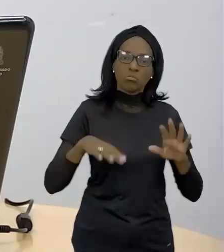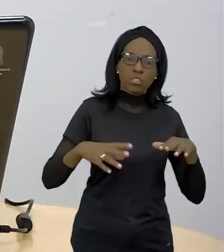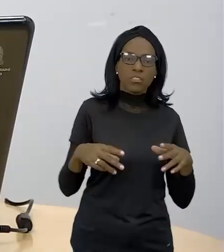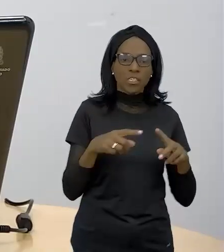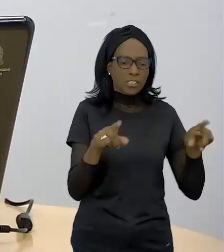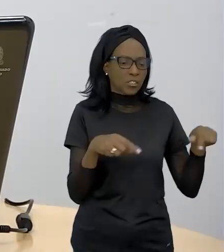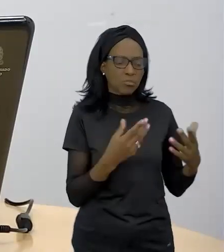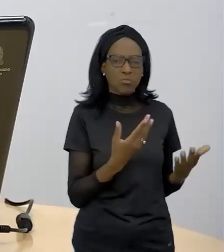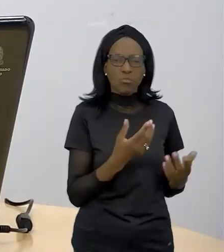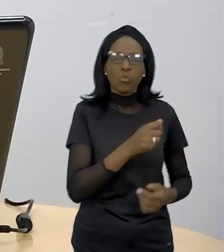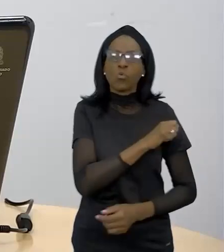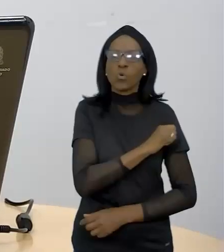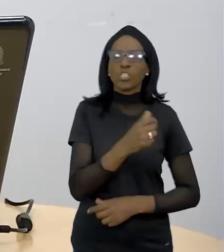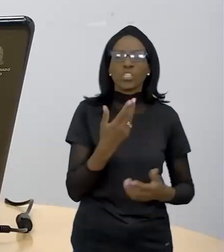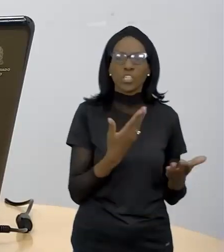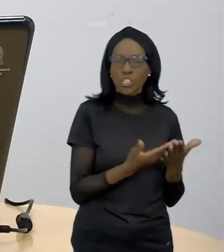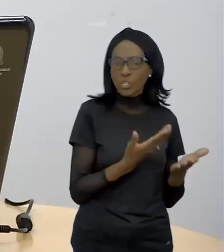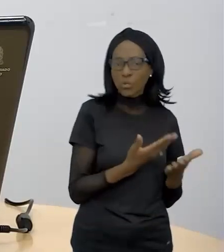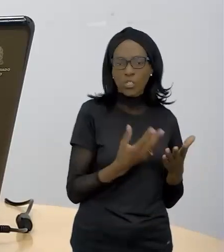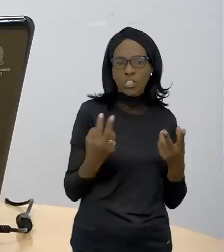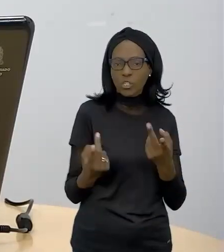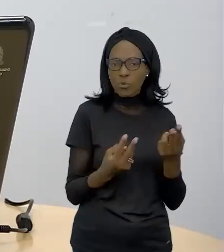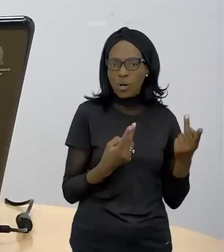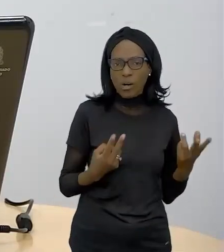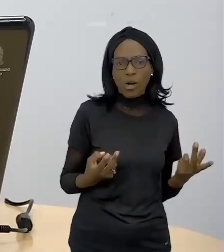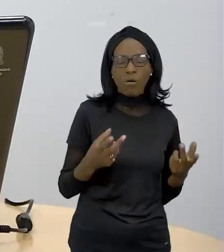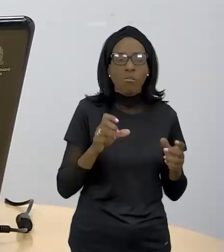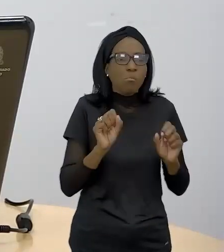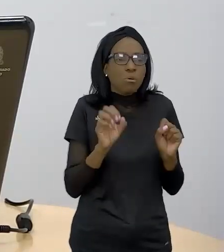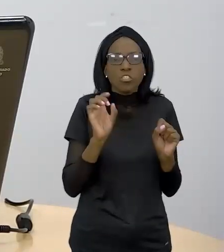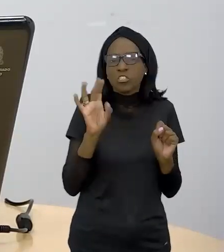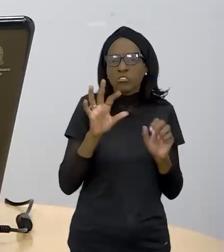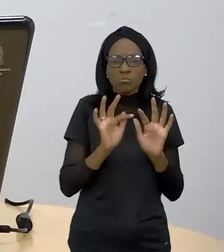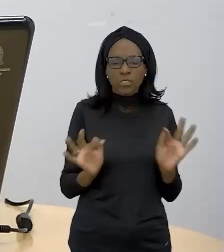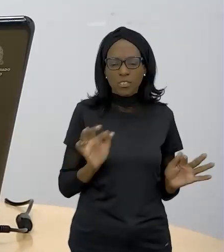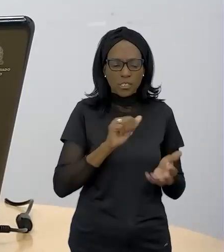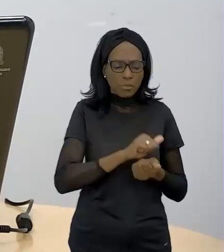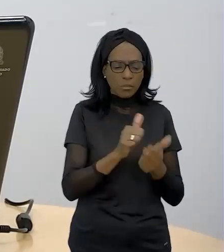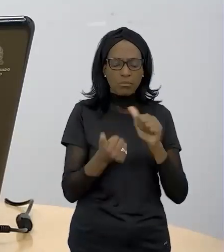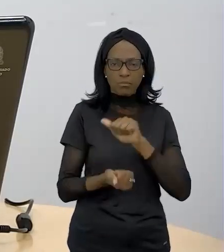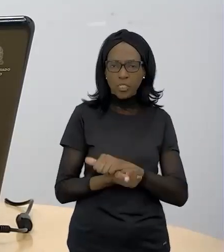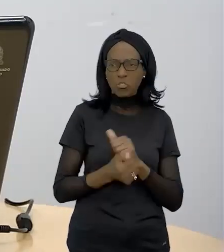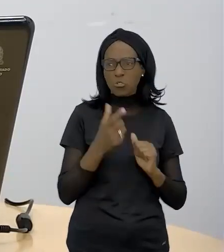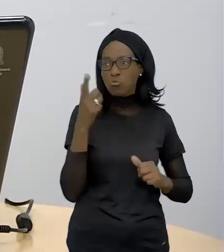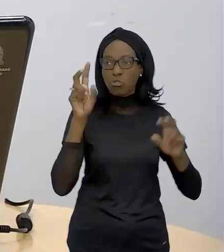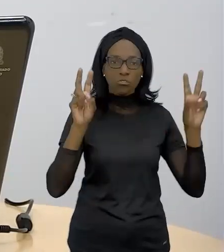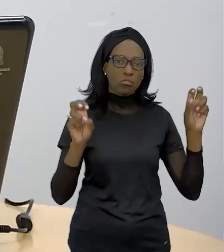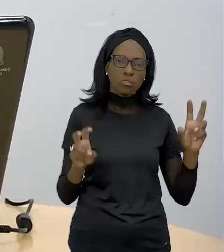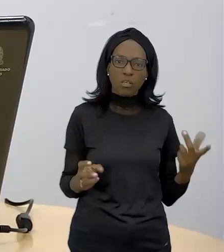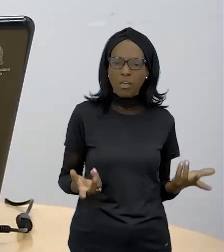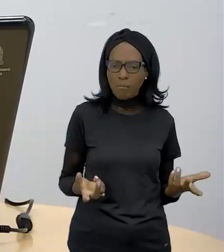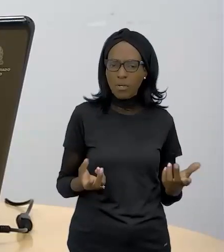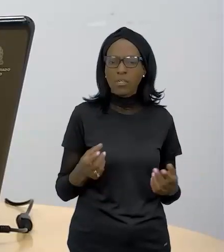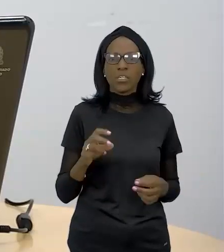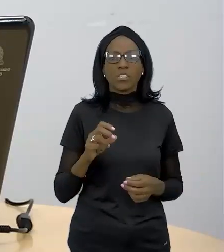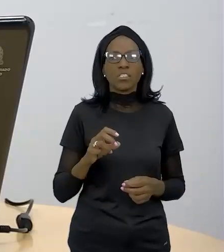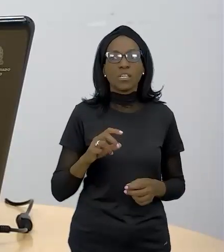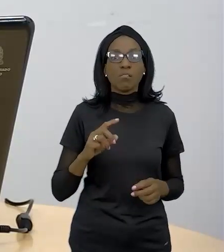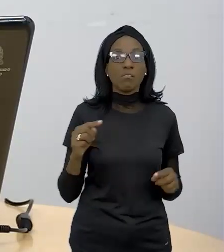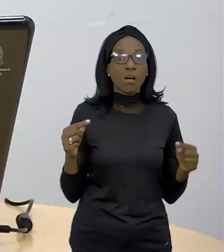série, você pode fazer apenas algumas adaptações se for um outro tema. Tá? Então, isso vira